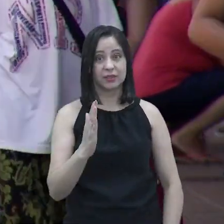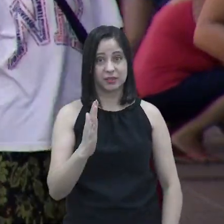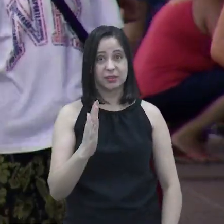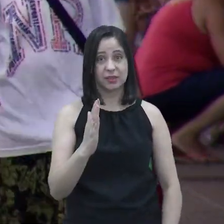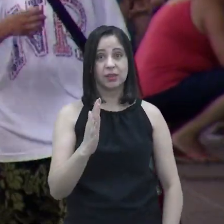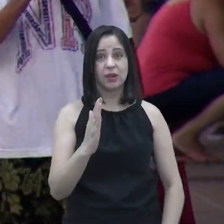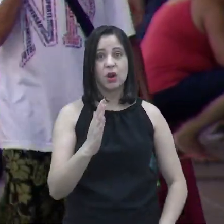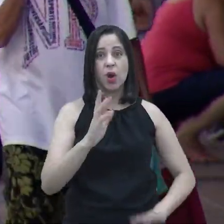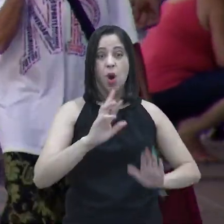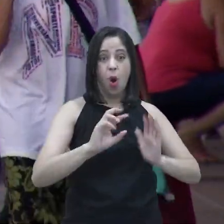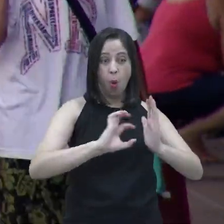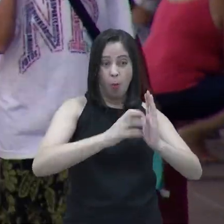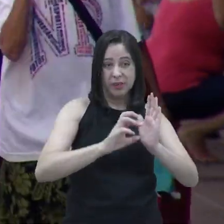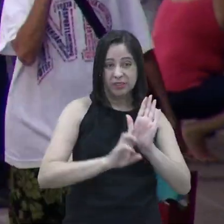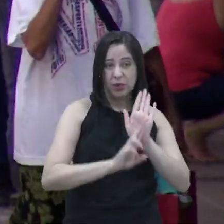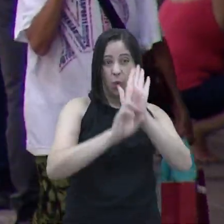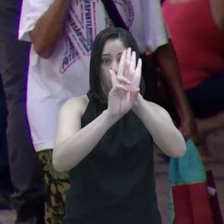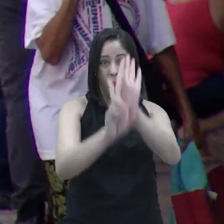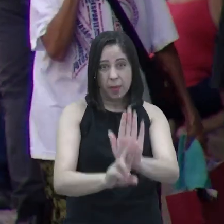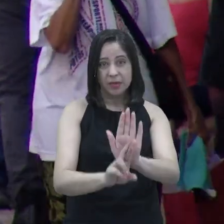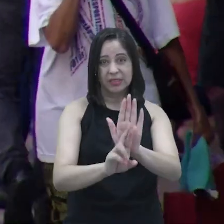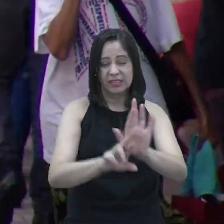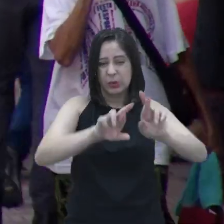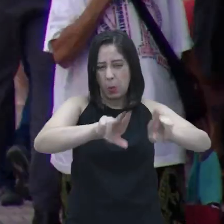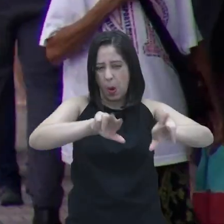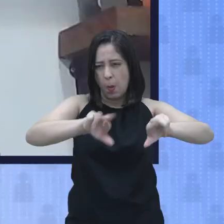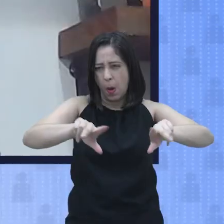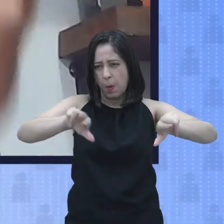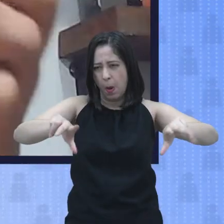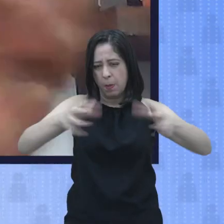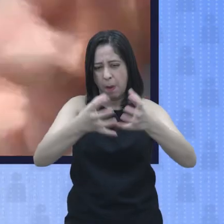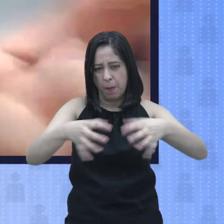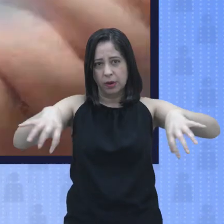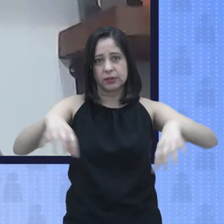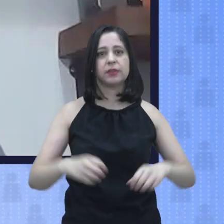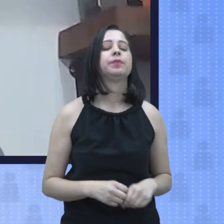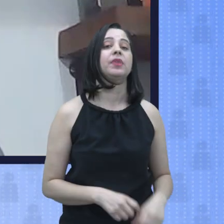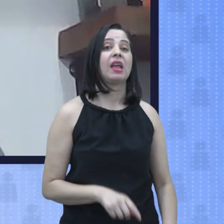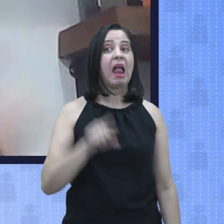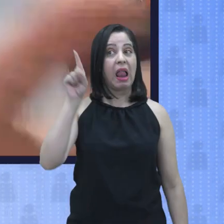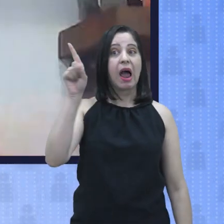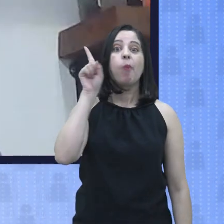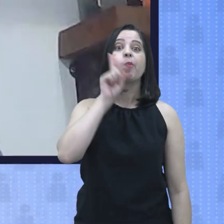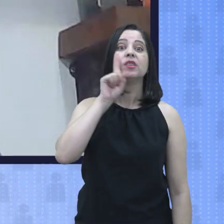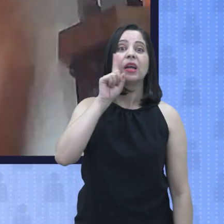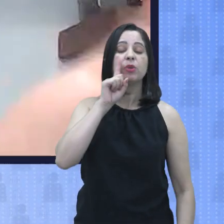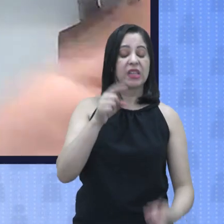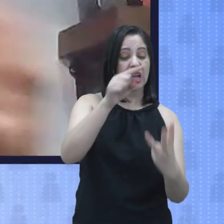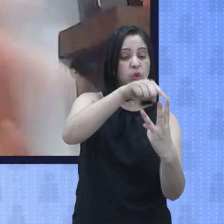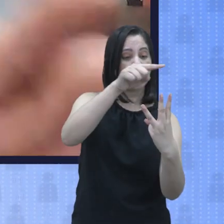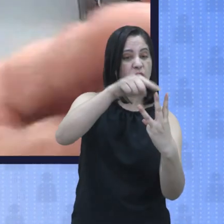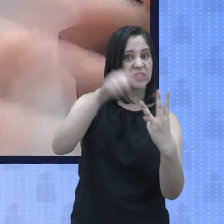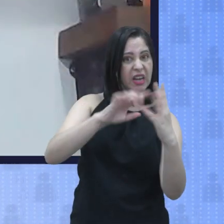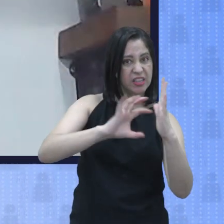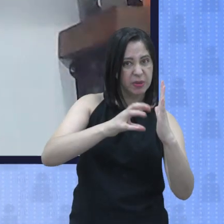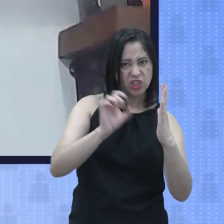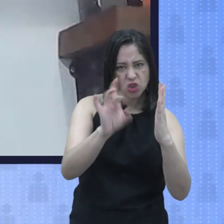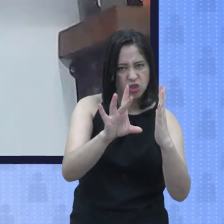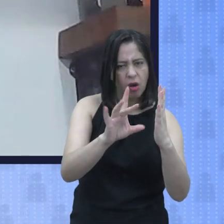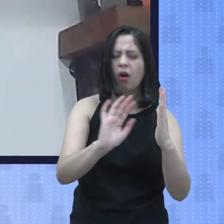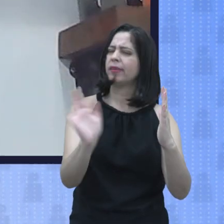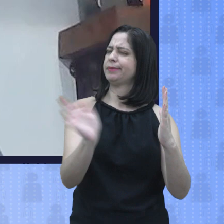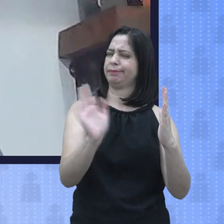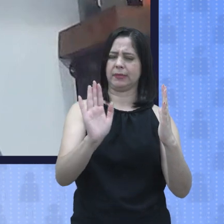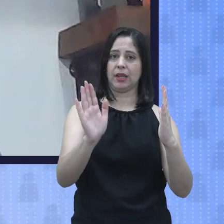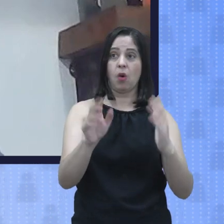a representatividade deles é mais fragmentada. Nos Estados Unidos existem só 3 partidos, republicano, democrata e